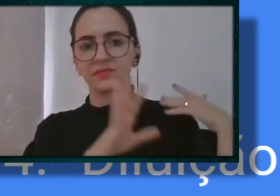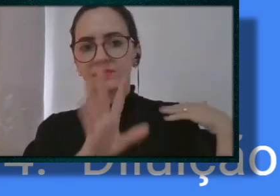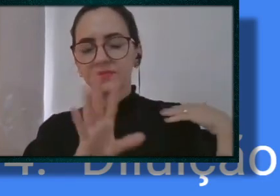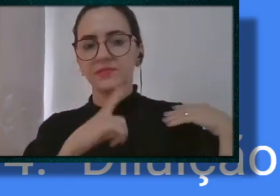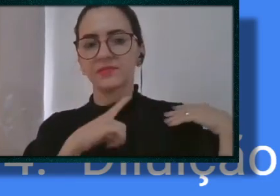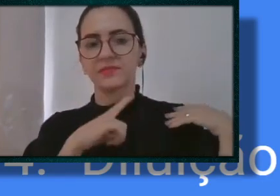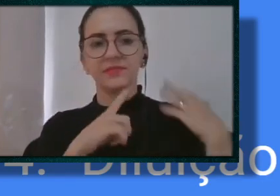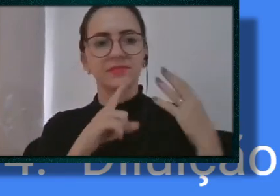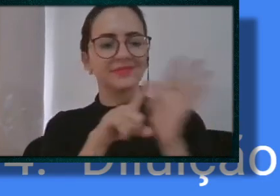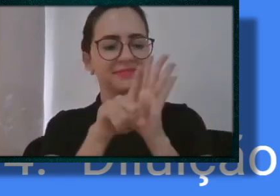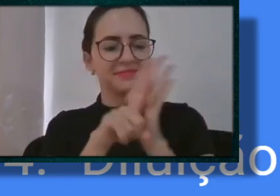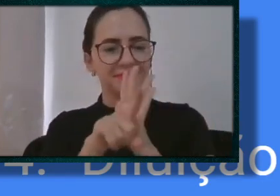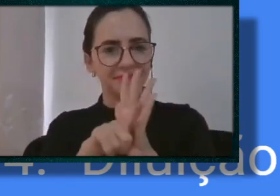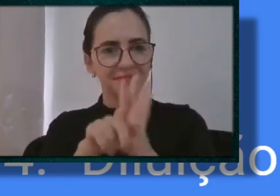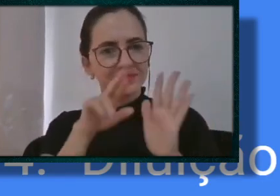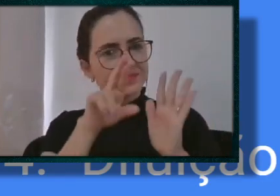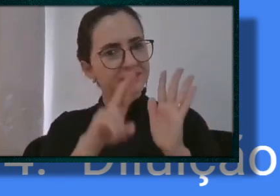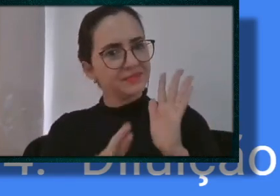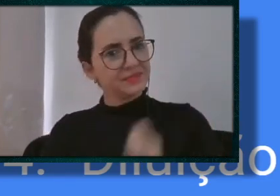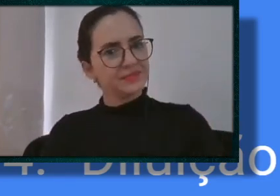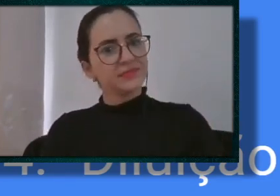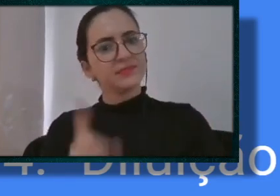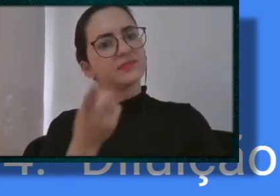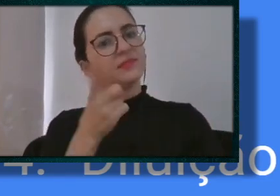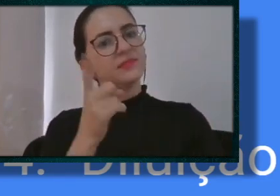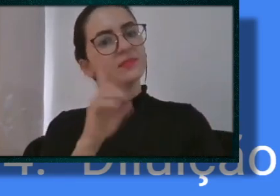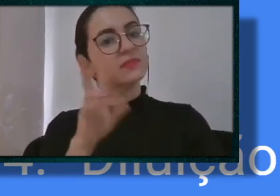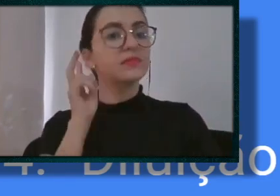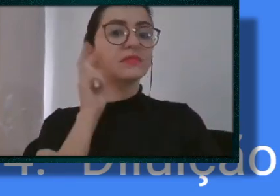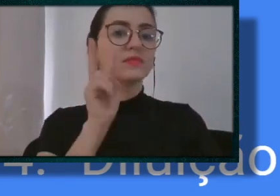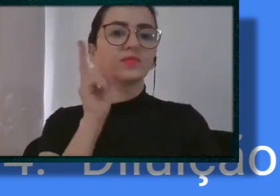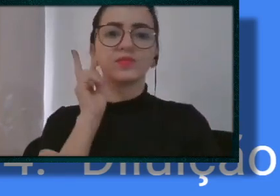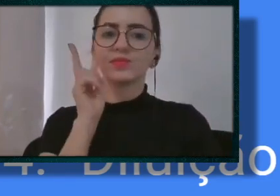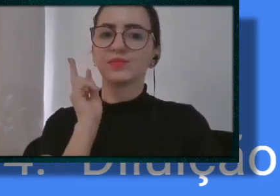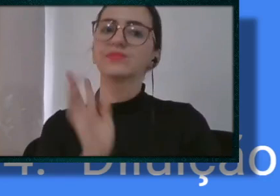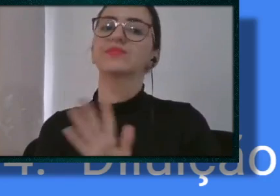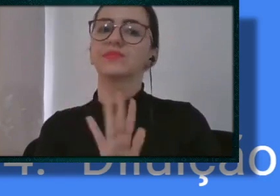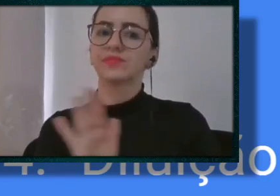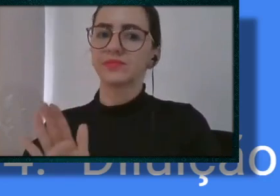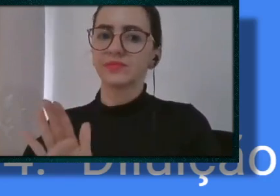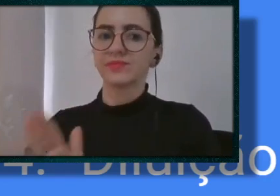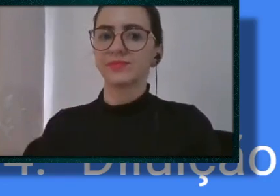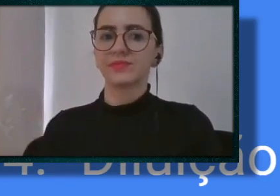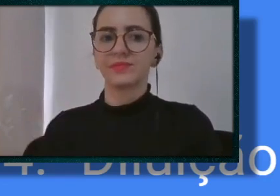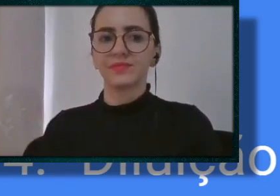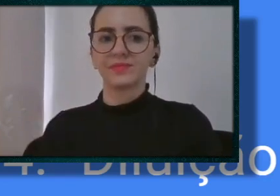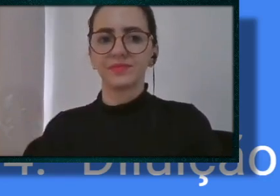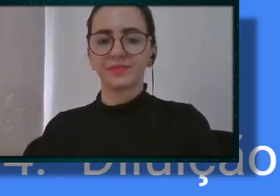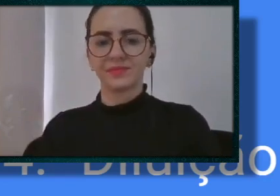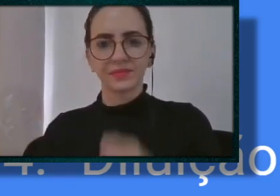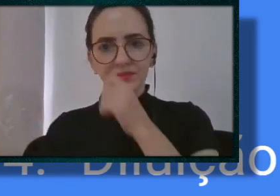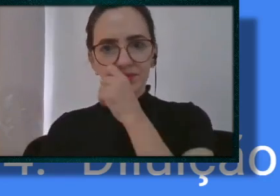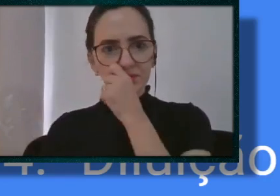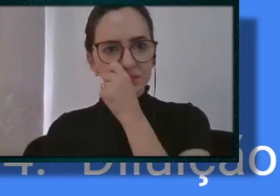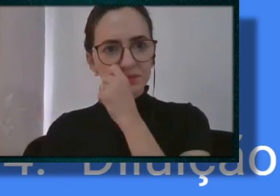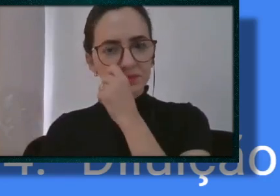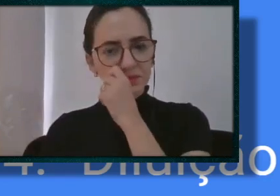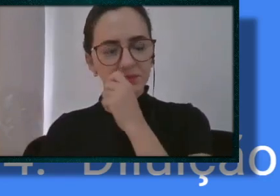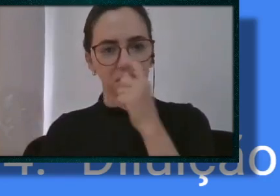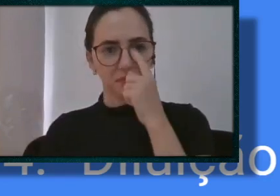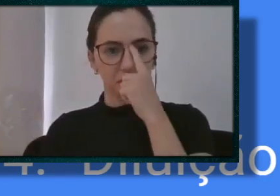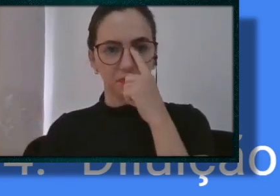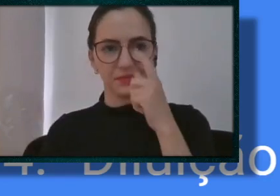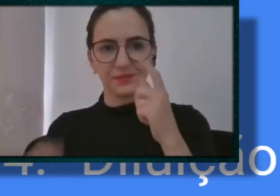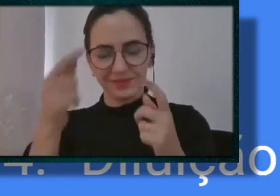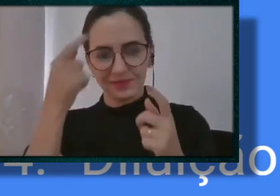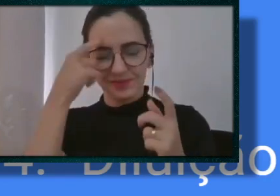de diluição, como é que é o processo de volumetria e a gente vai dar prosseguimento, tá bom? Lembrando que diluição nada mais é que